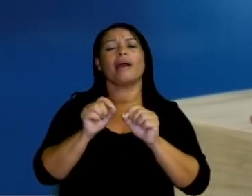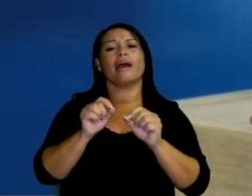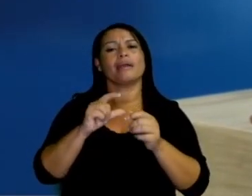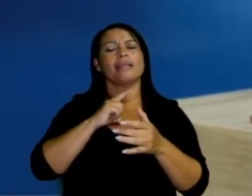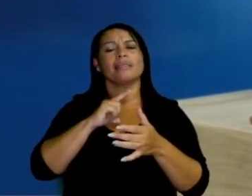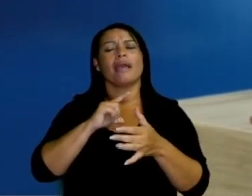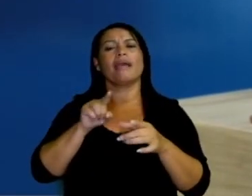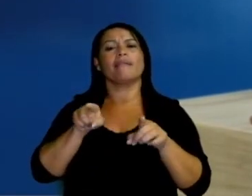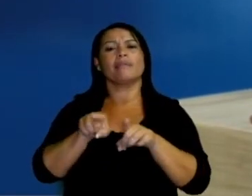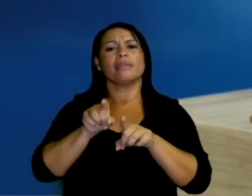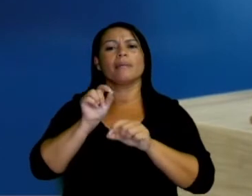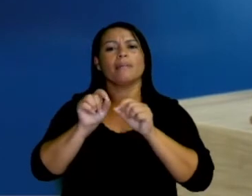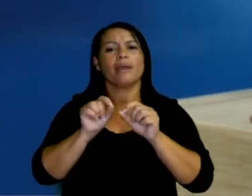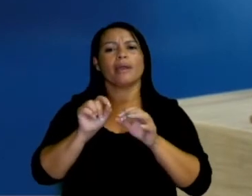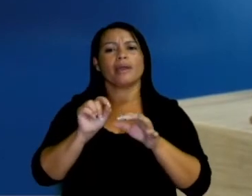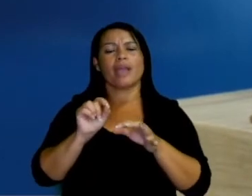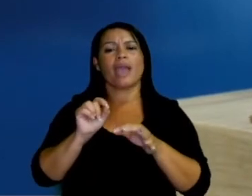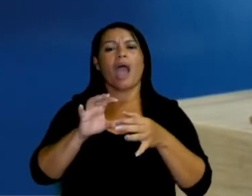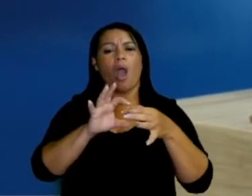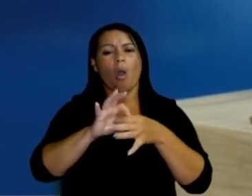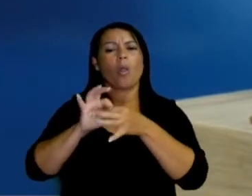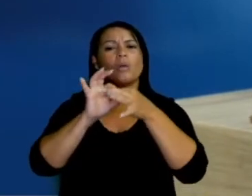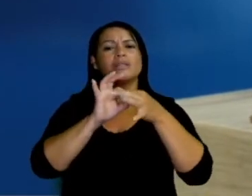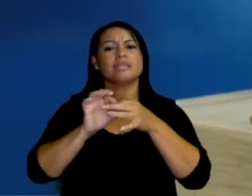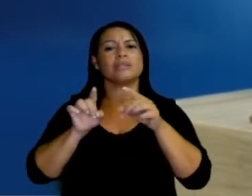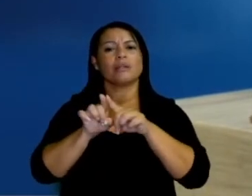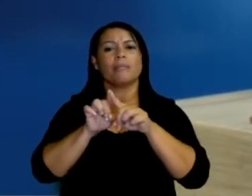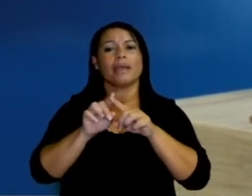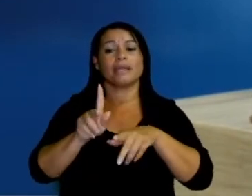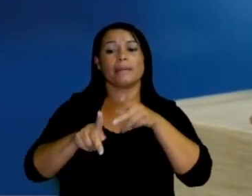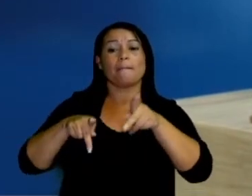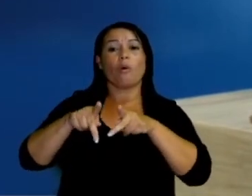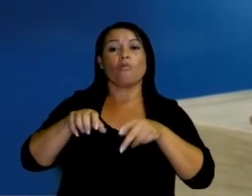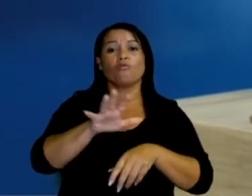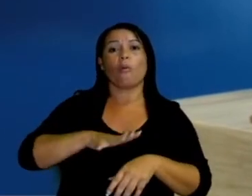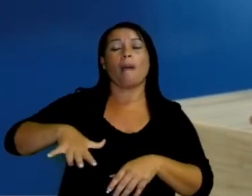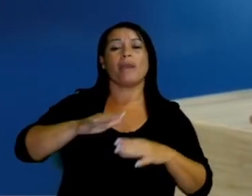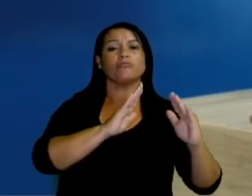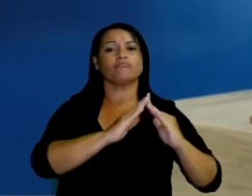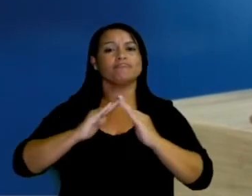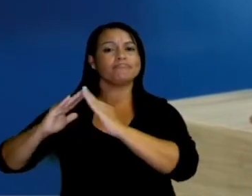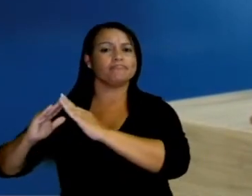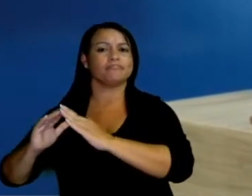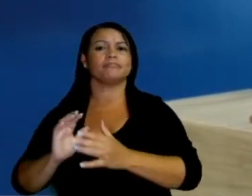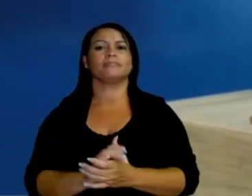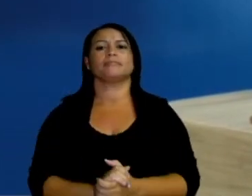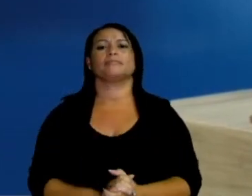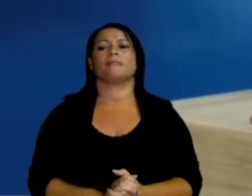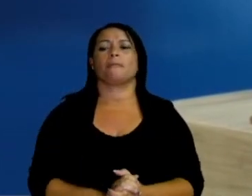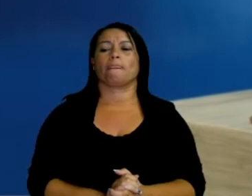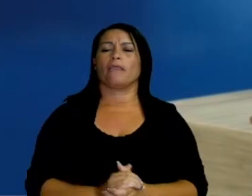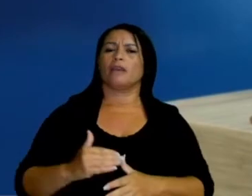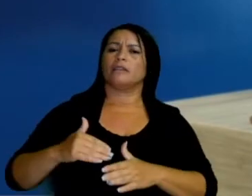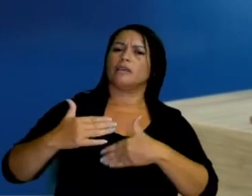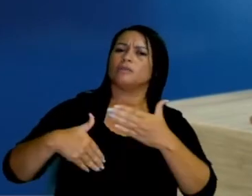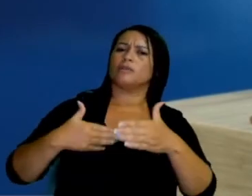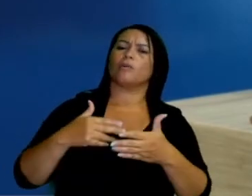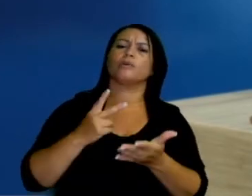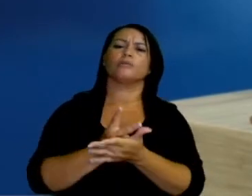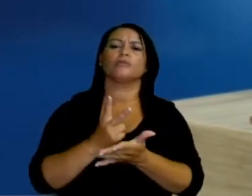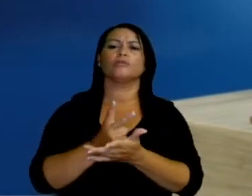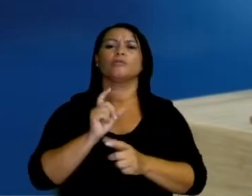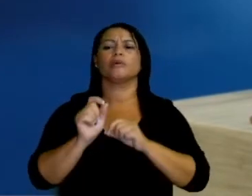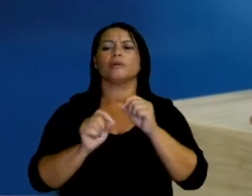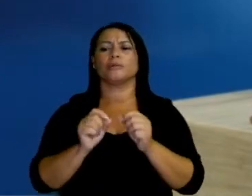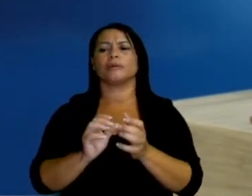a colonização de povoamento, tá? Então existe uma distinção nesse sentido, tá? Dando sequência, a gente vai